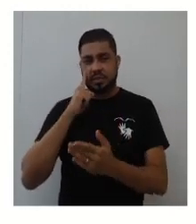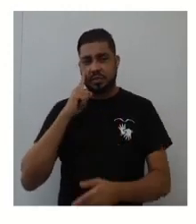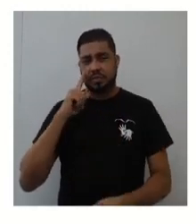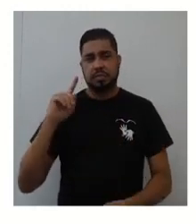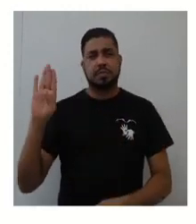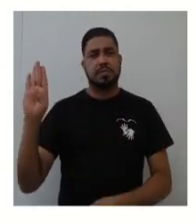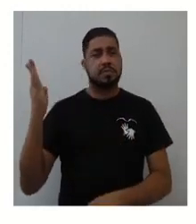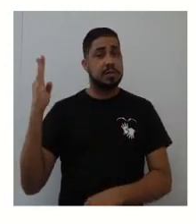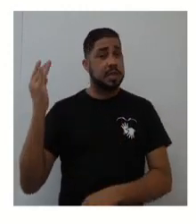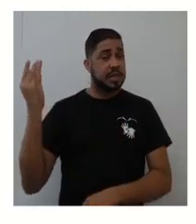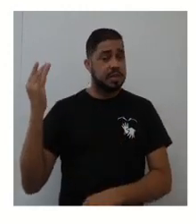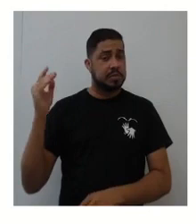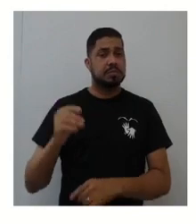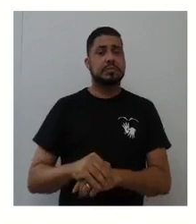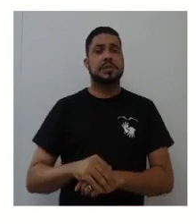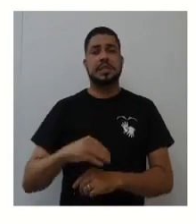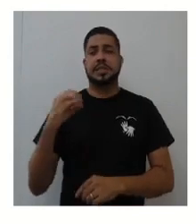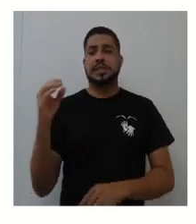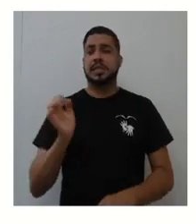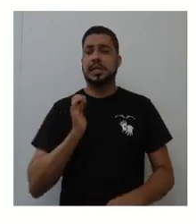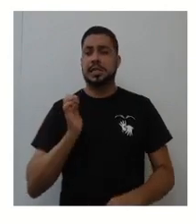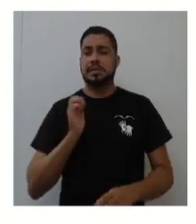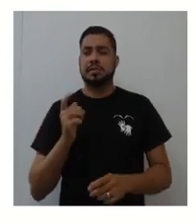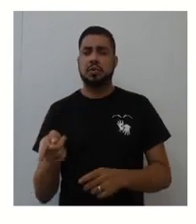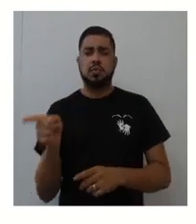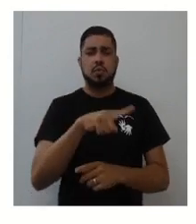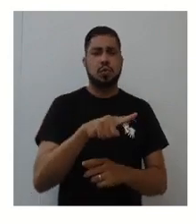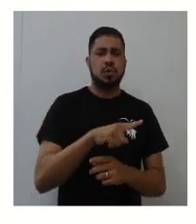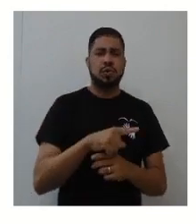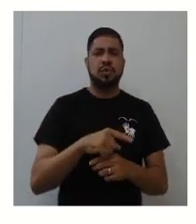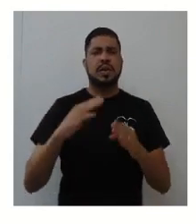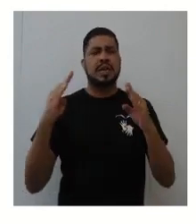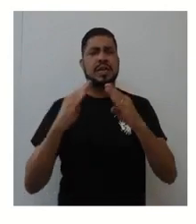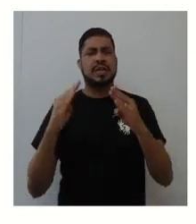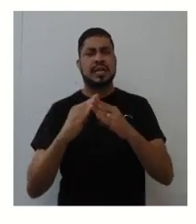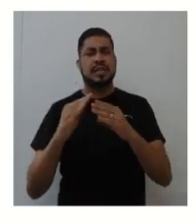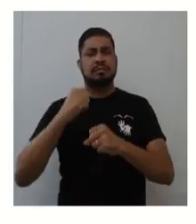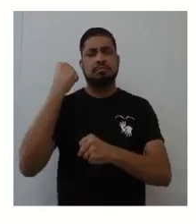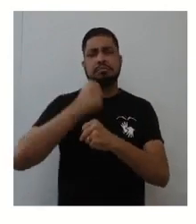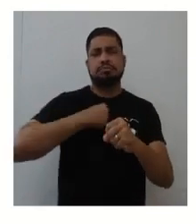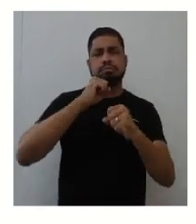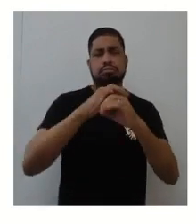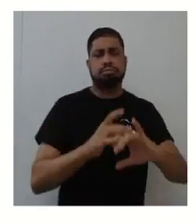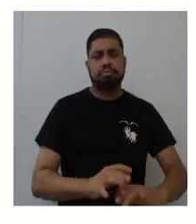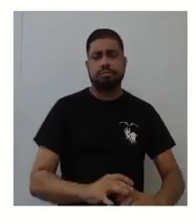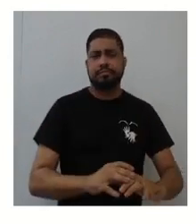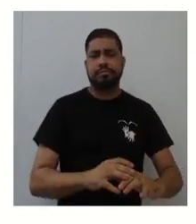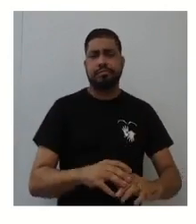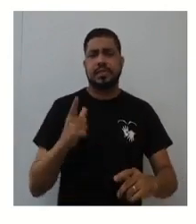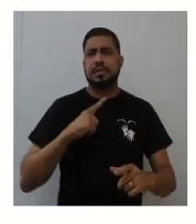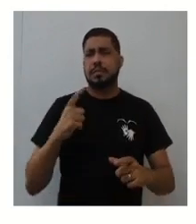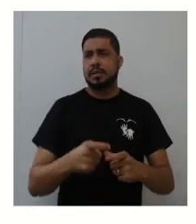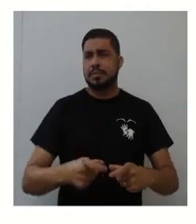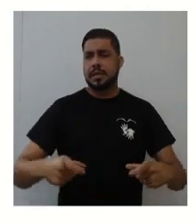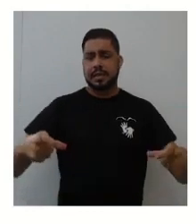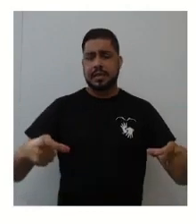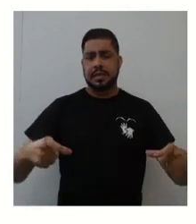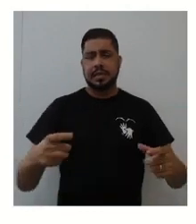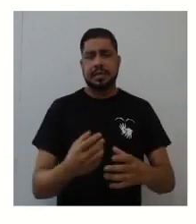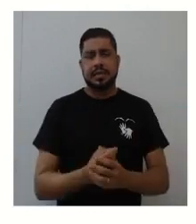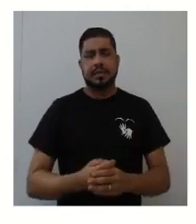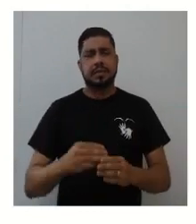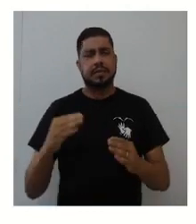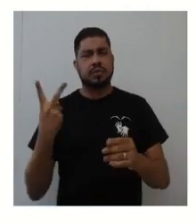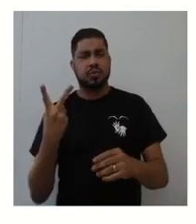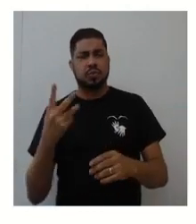rico e a outra metade eu vejo uma casa destruída, também com o que seria uma banheira, duas crianças tomando